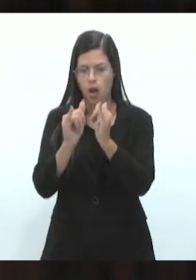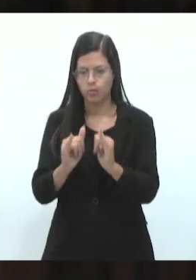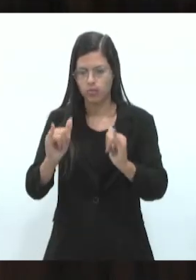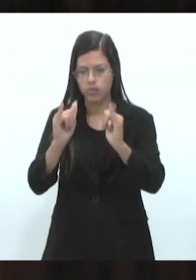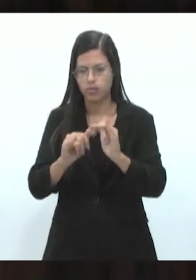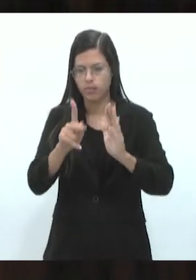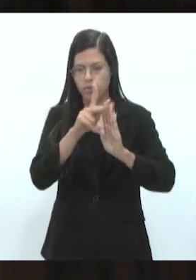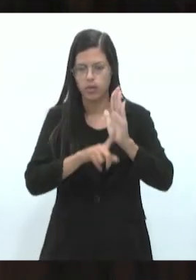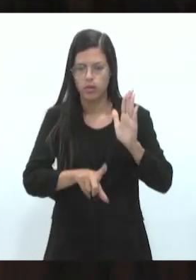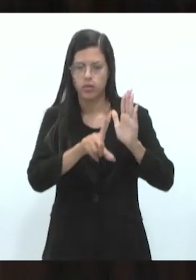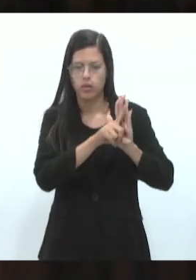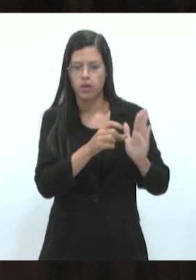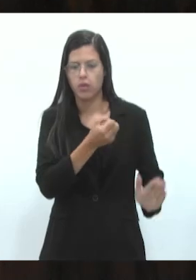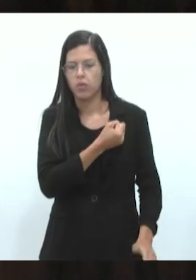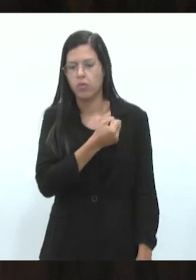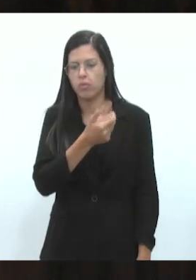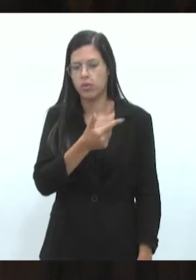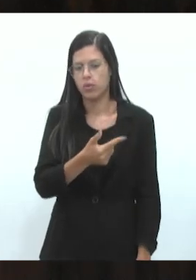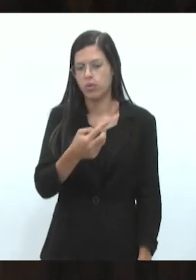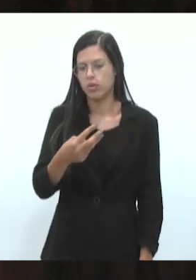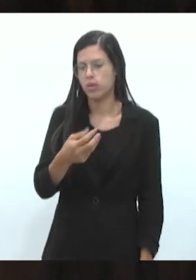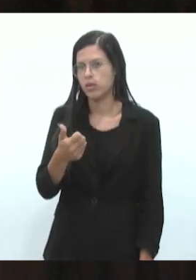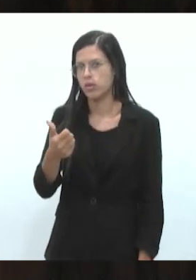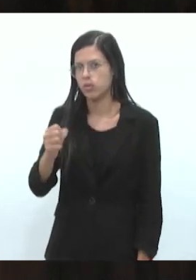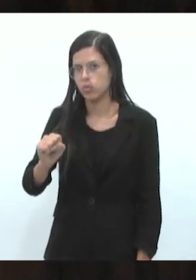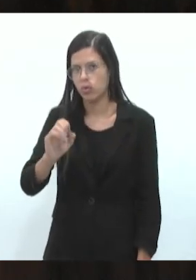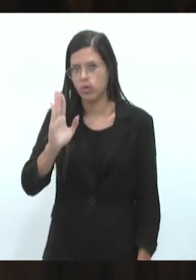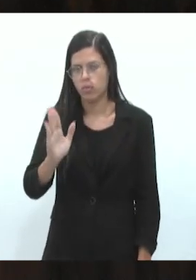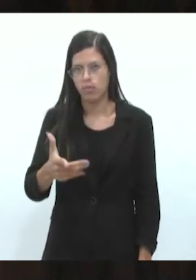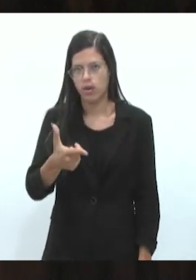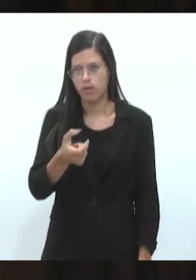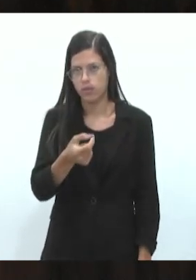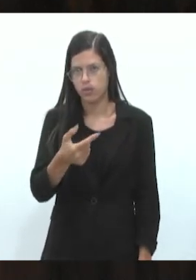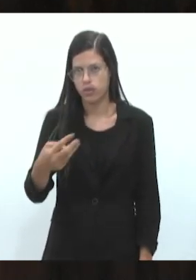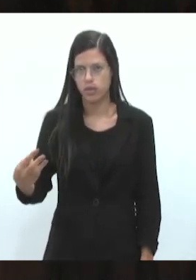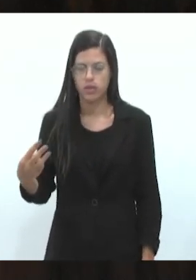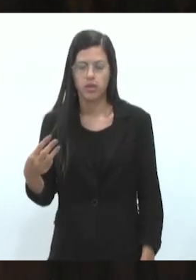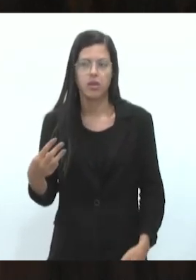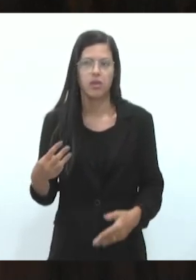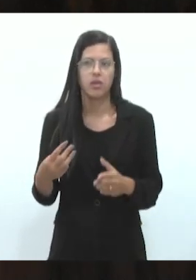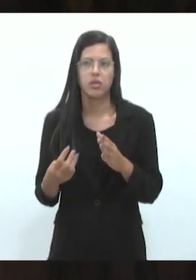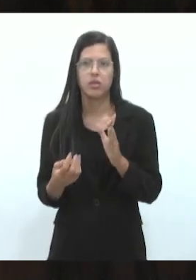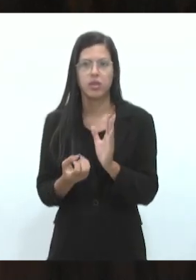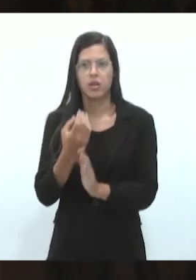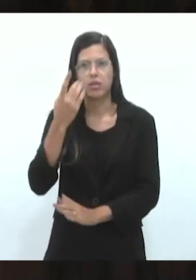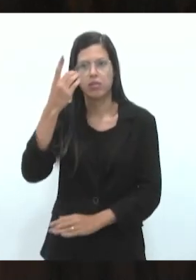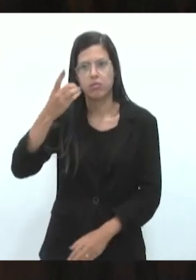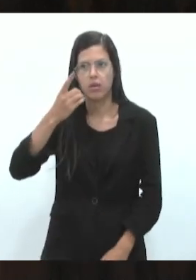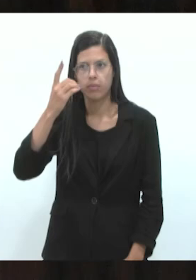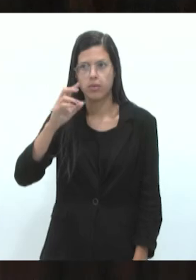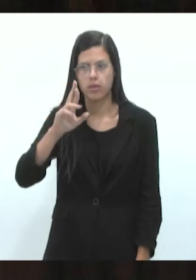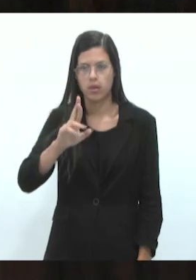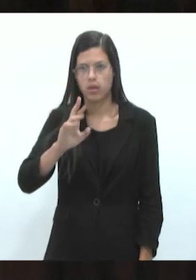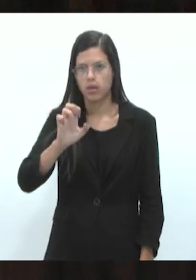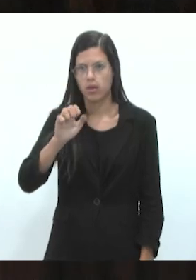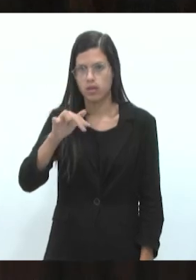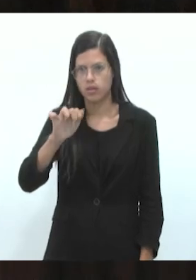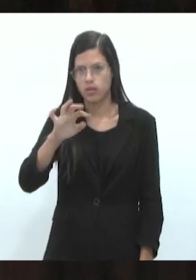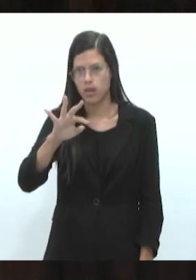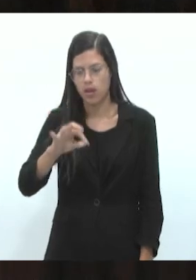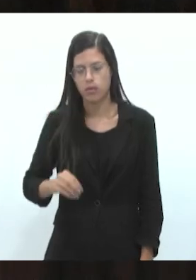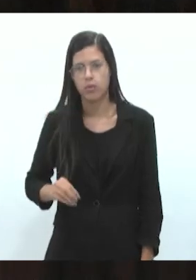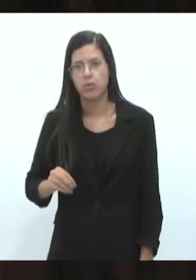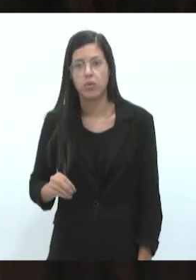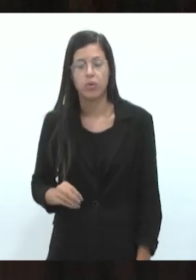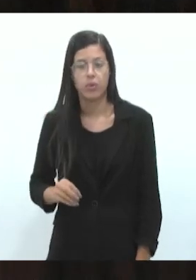Anuncio projeto de lei número 2318 de 2023, de autoria do deputado Renato Machado,